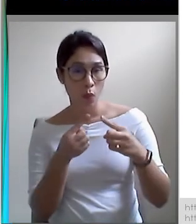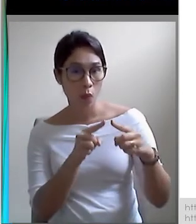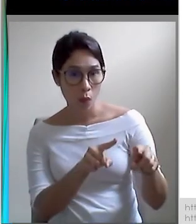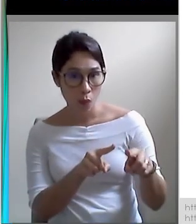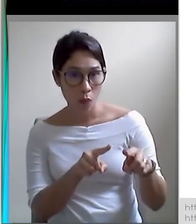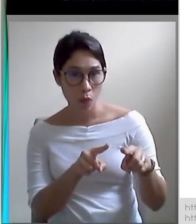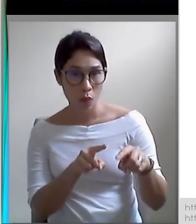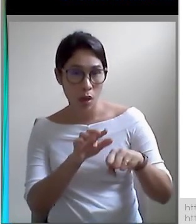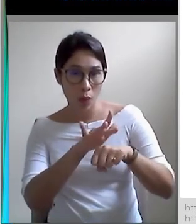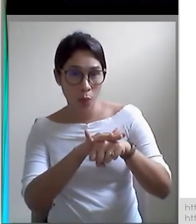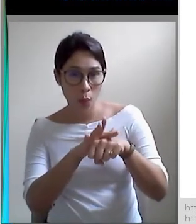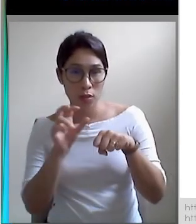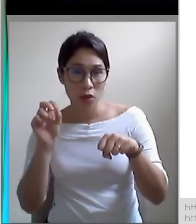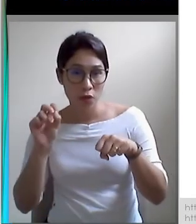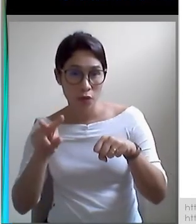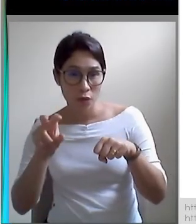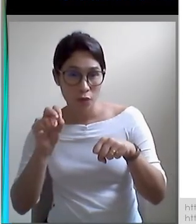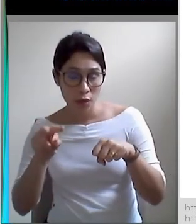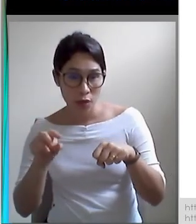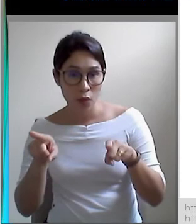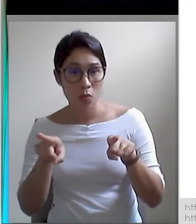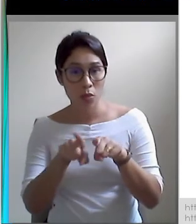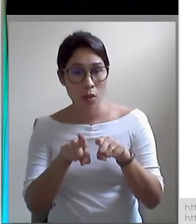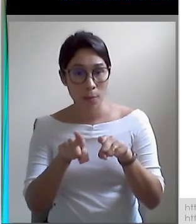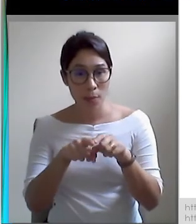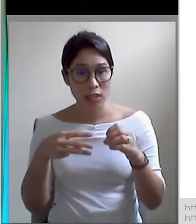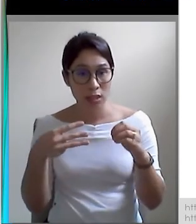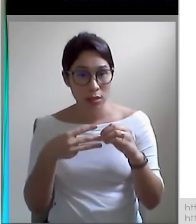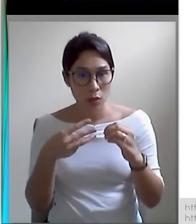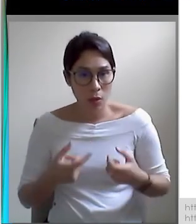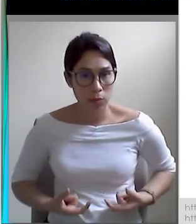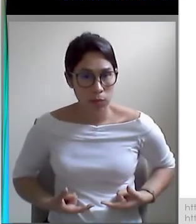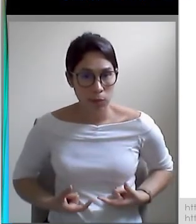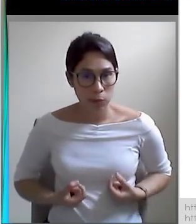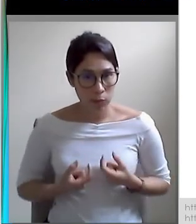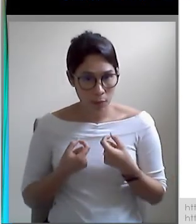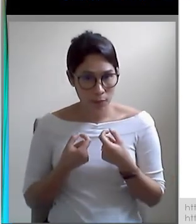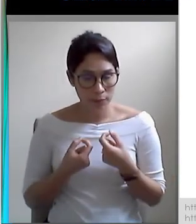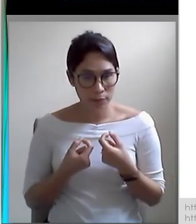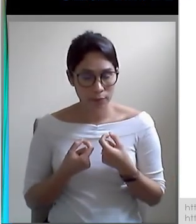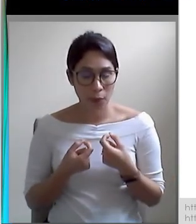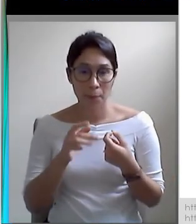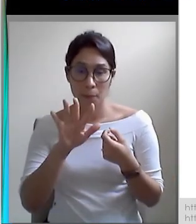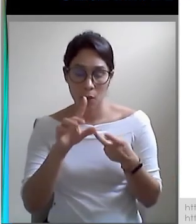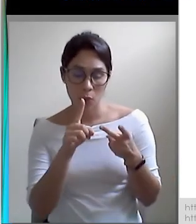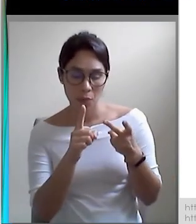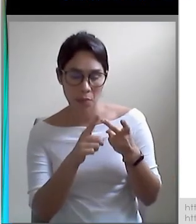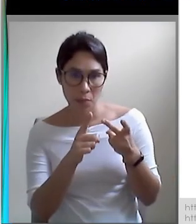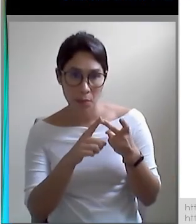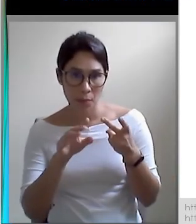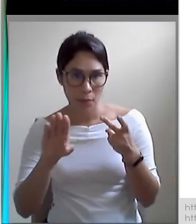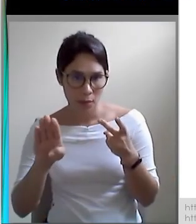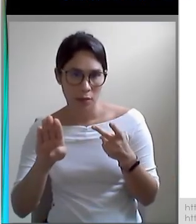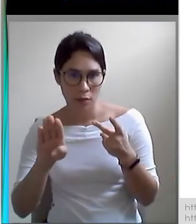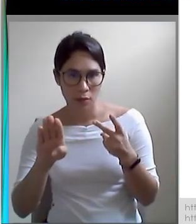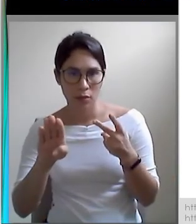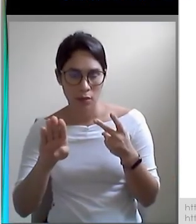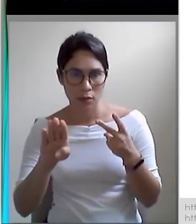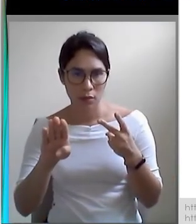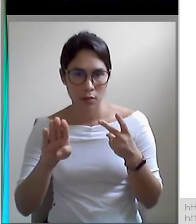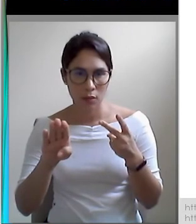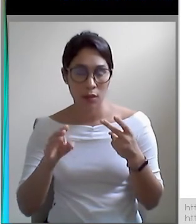Linfócitos T agem contra infecções virais e células tumorais, enquanto que